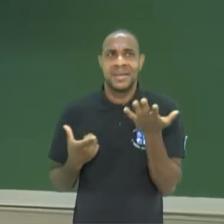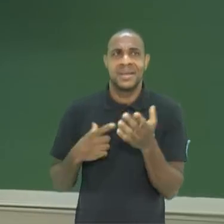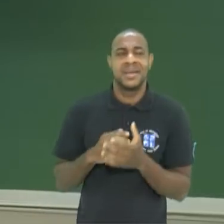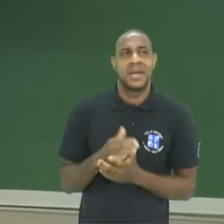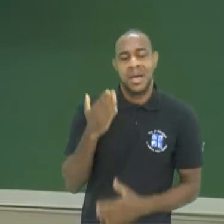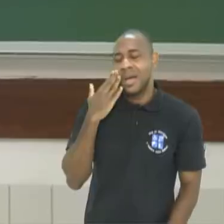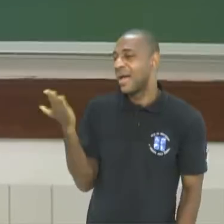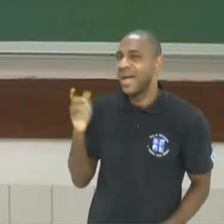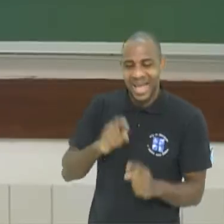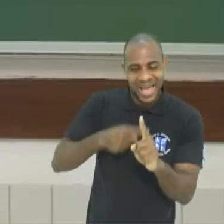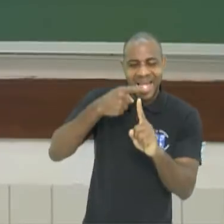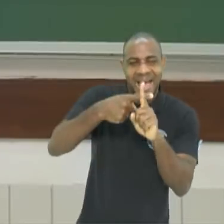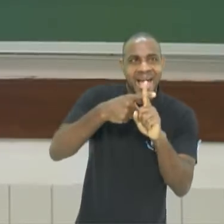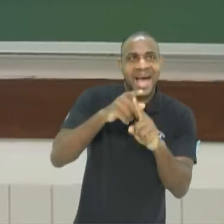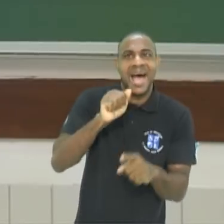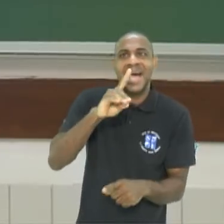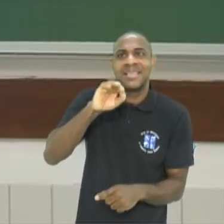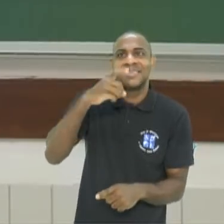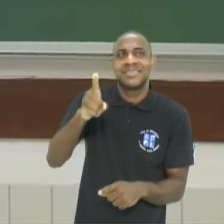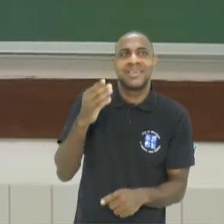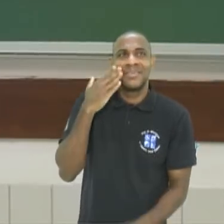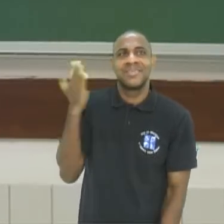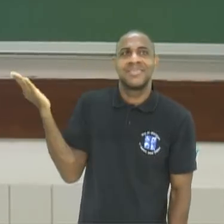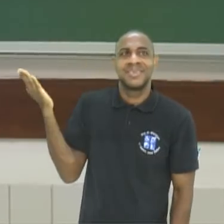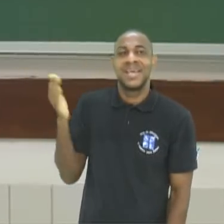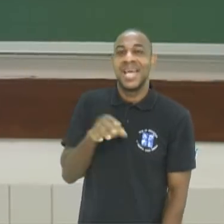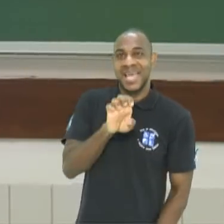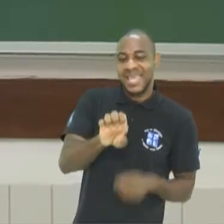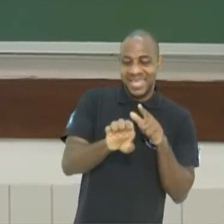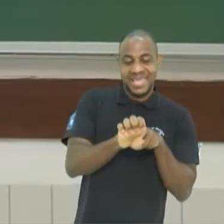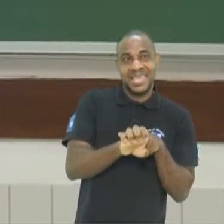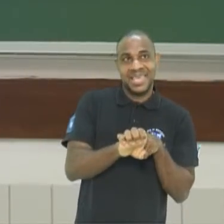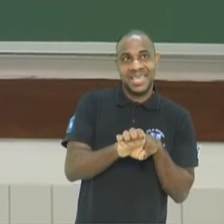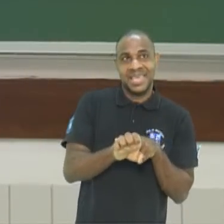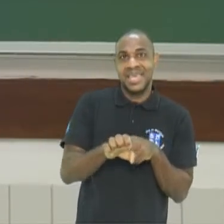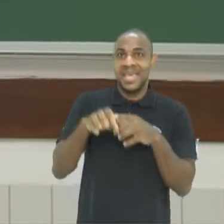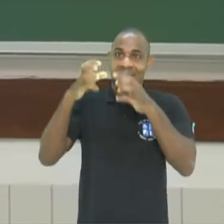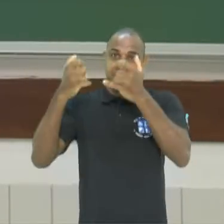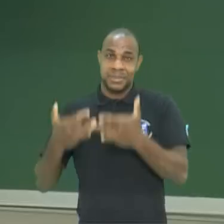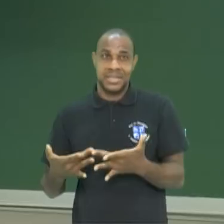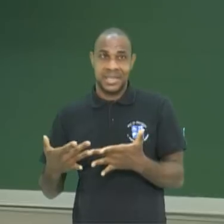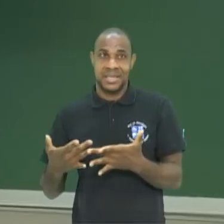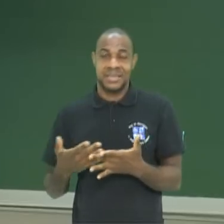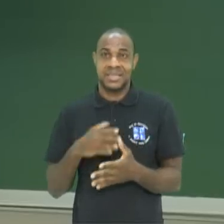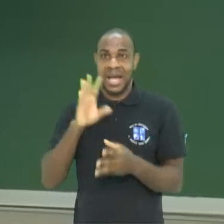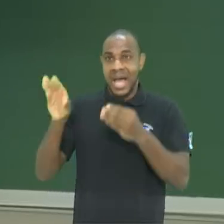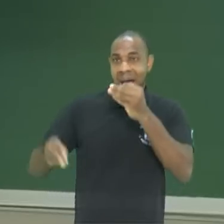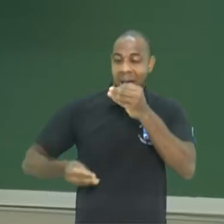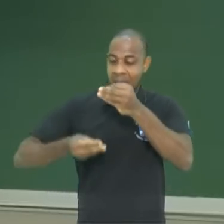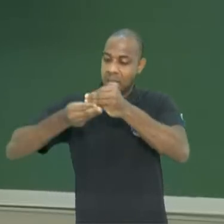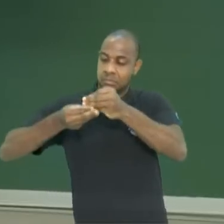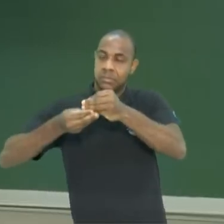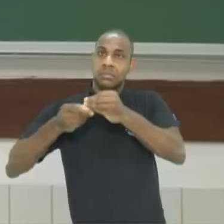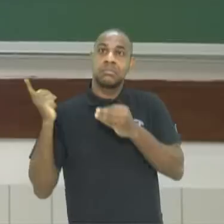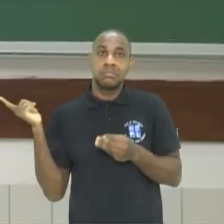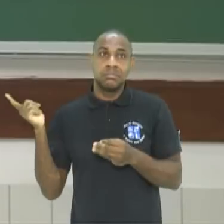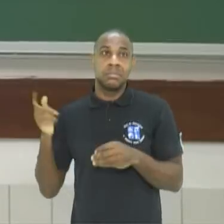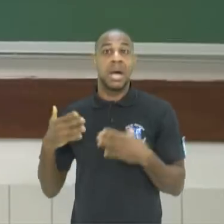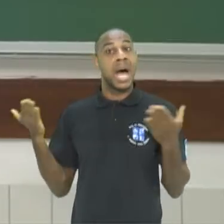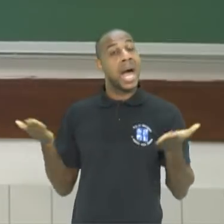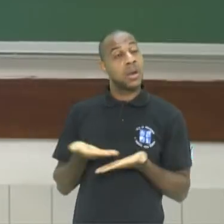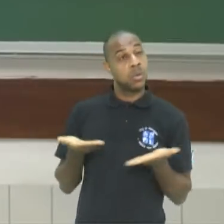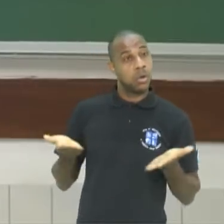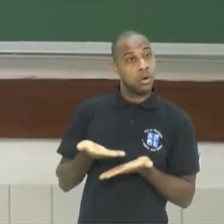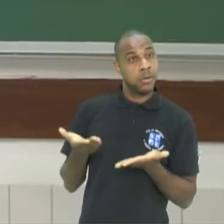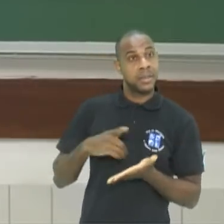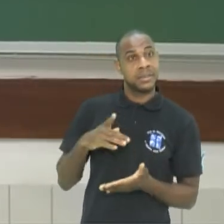aqui neste exercício? Ó, expor e explicar. Eu estou adicionando. Mas